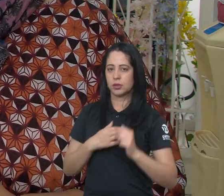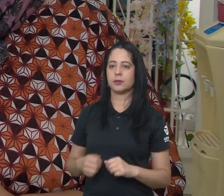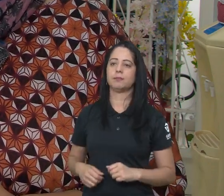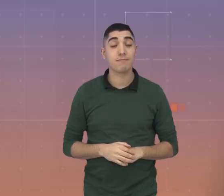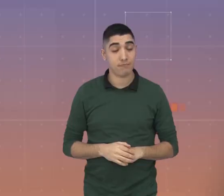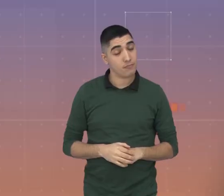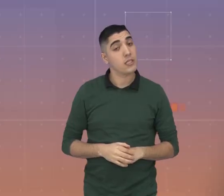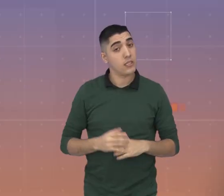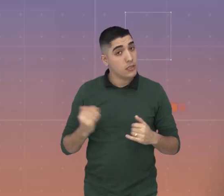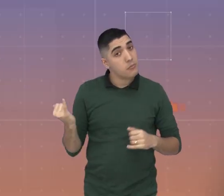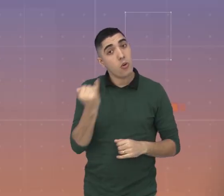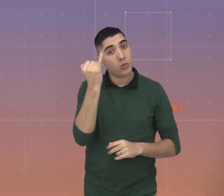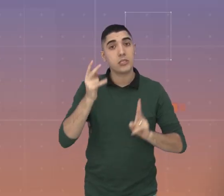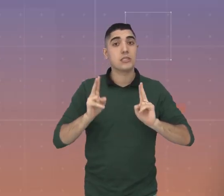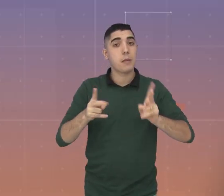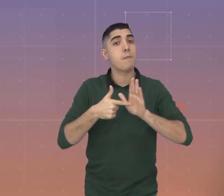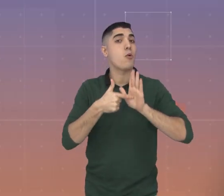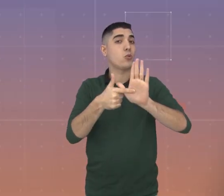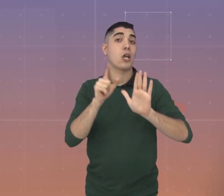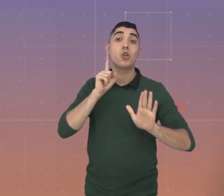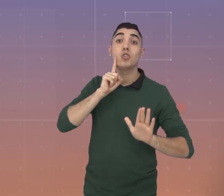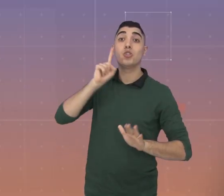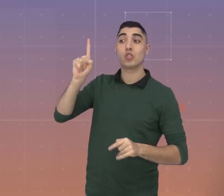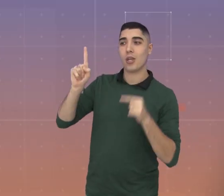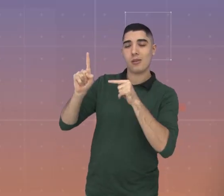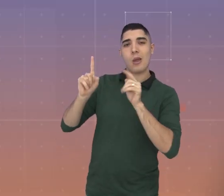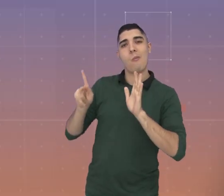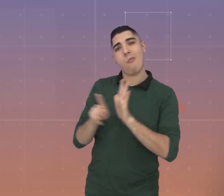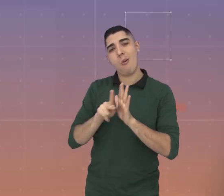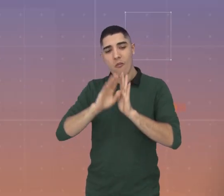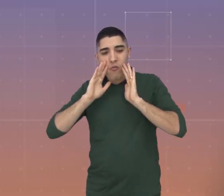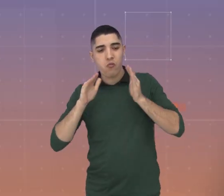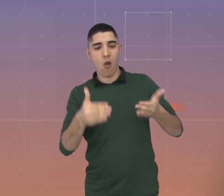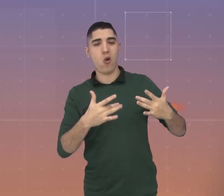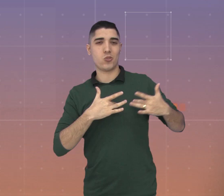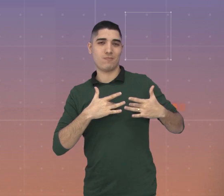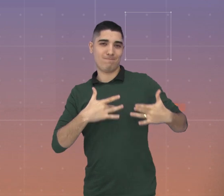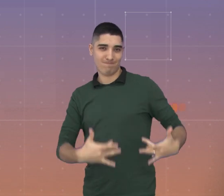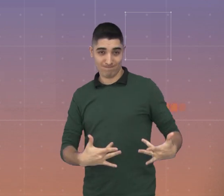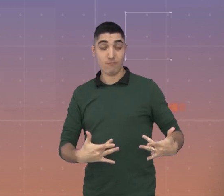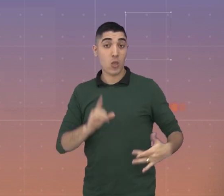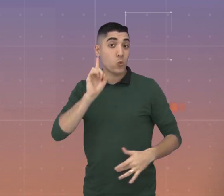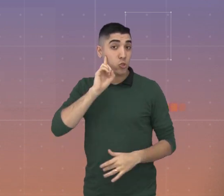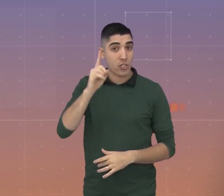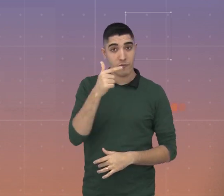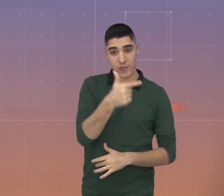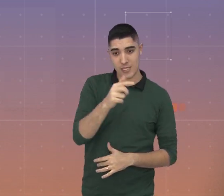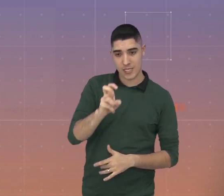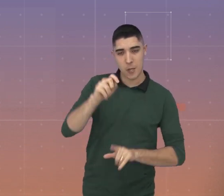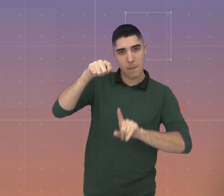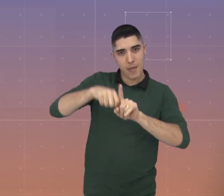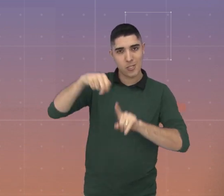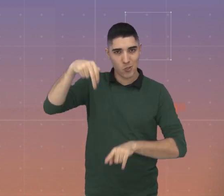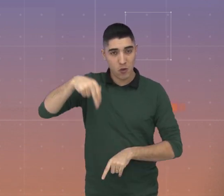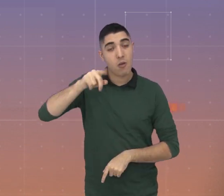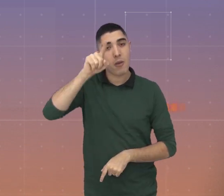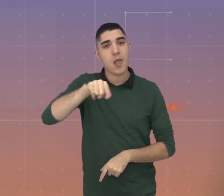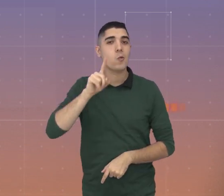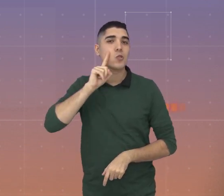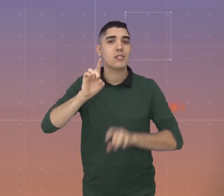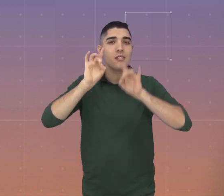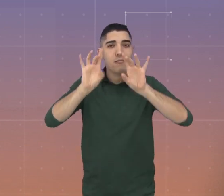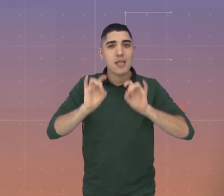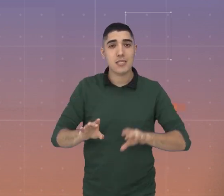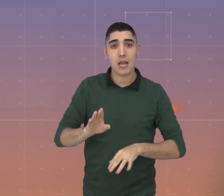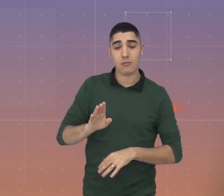conhecer. E é sempre bom a gente lembrar de datas voltadas para a solidariedade também. No dia 25 de novembro